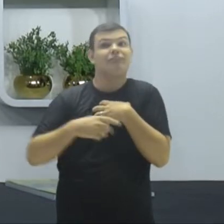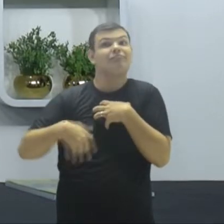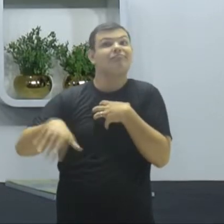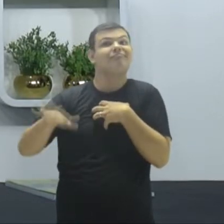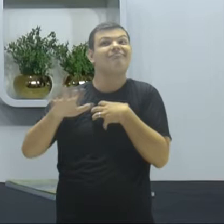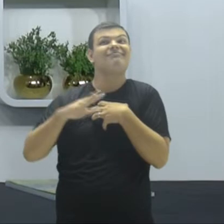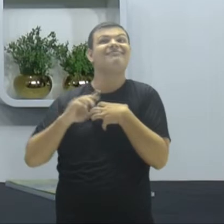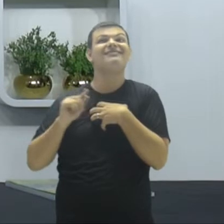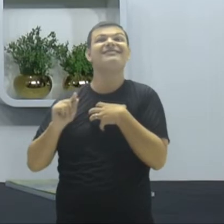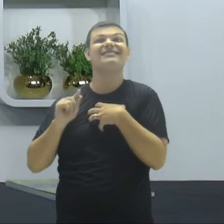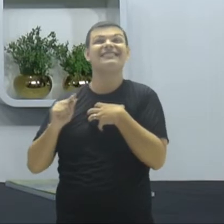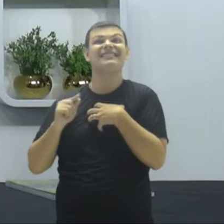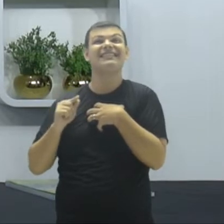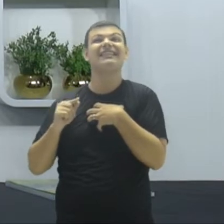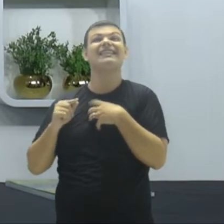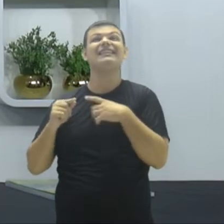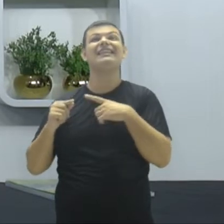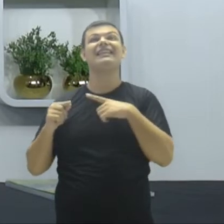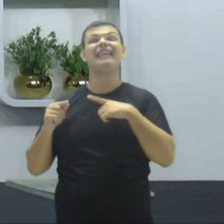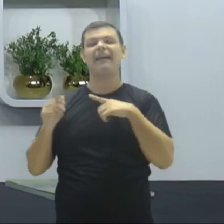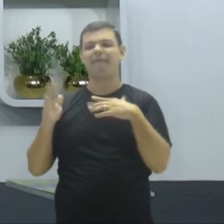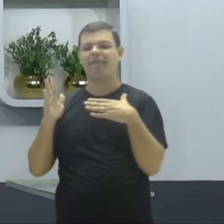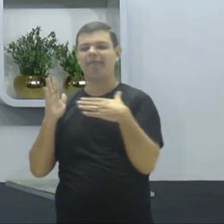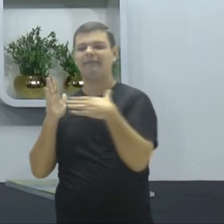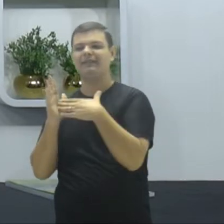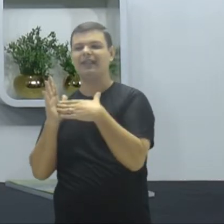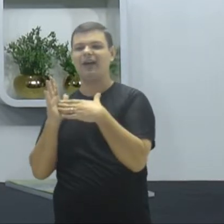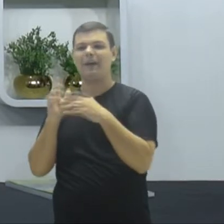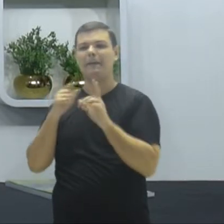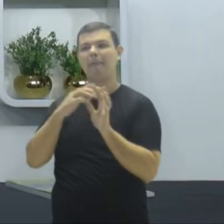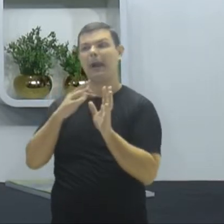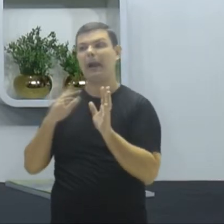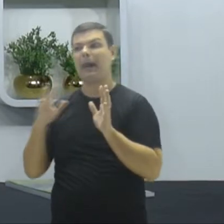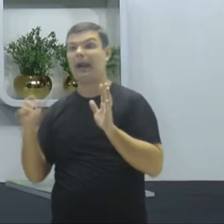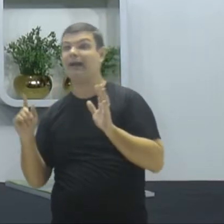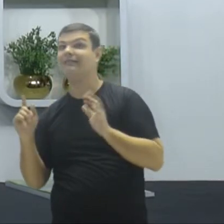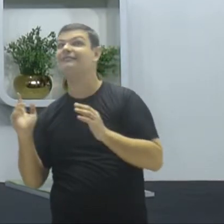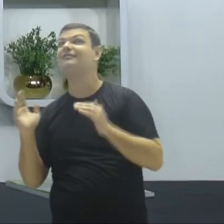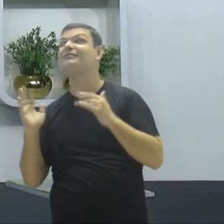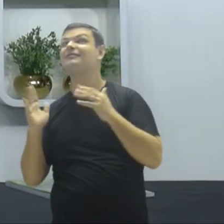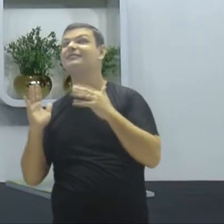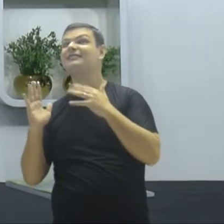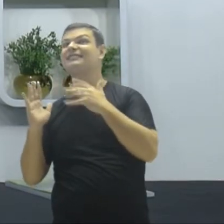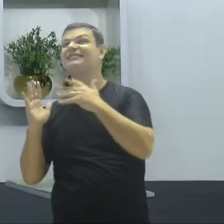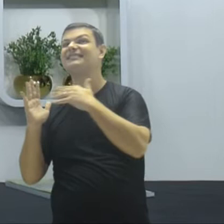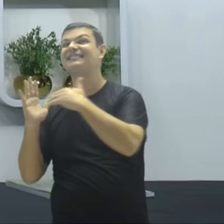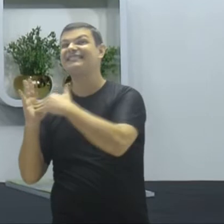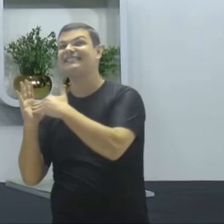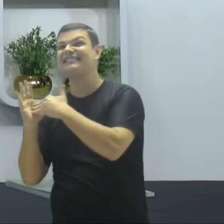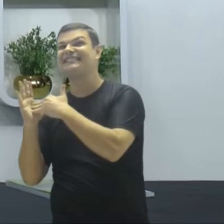de vocês termina com a letra...